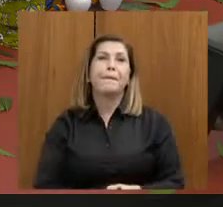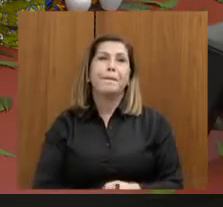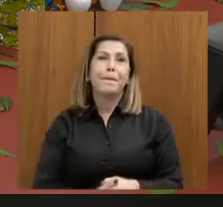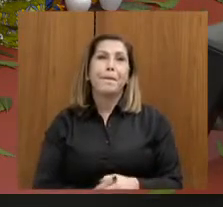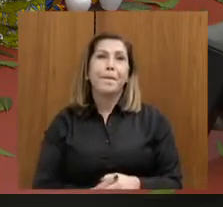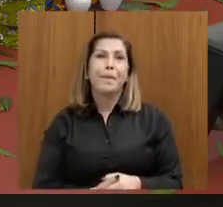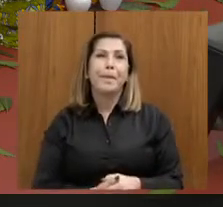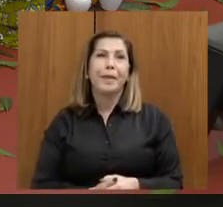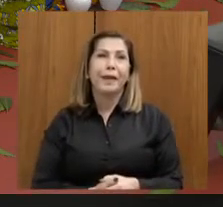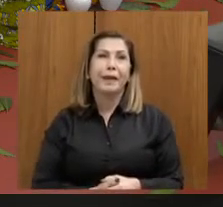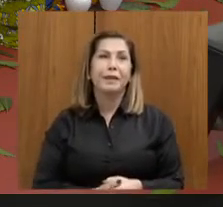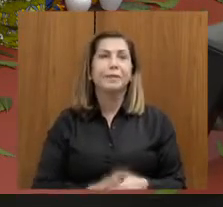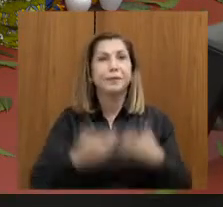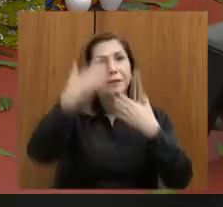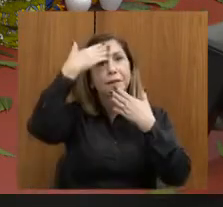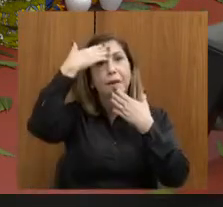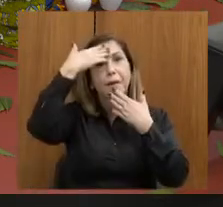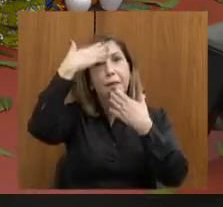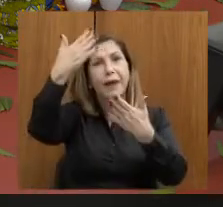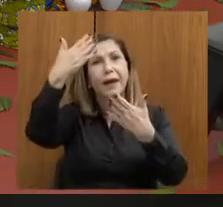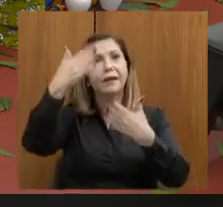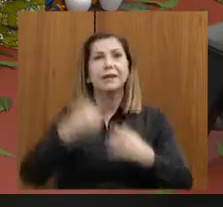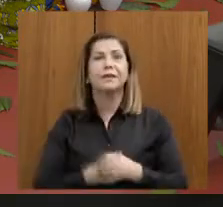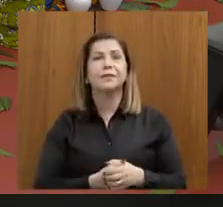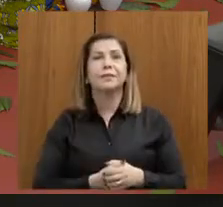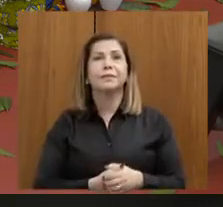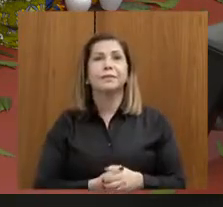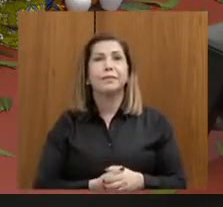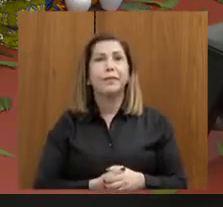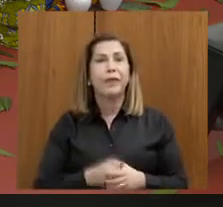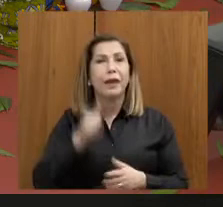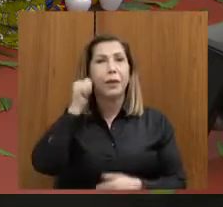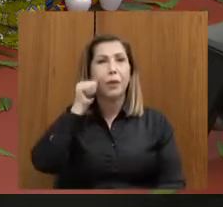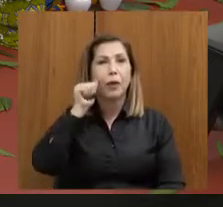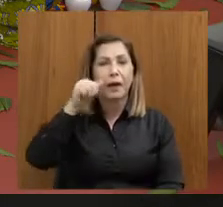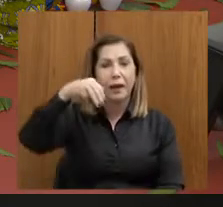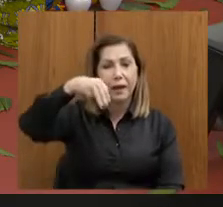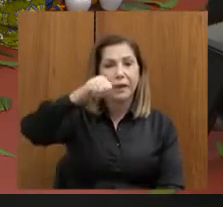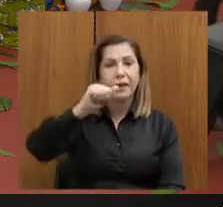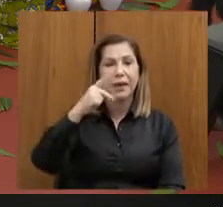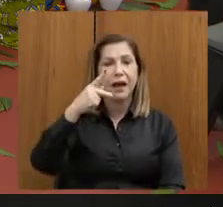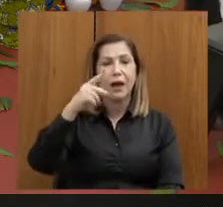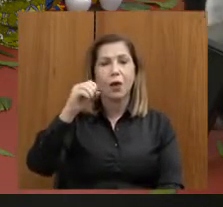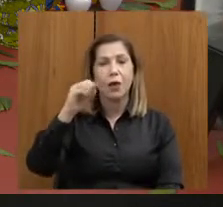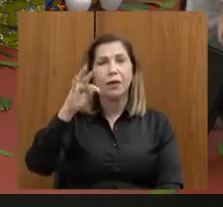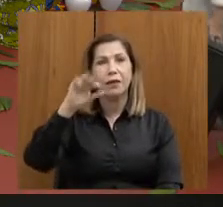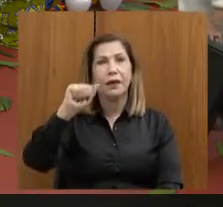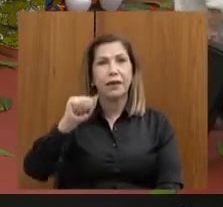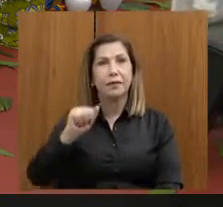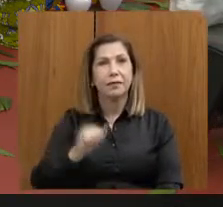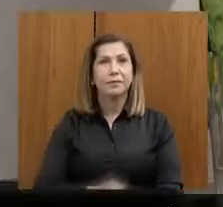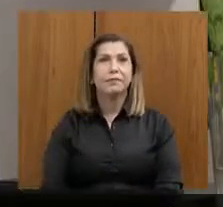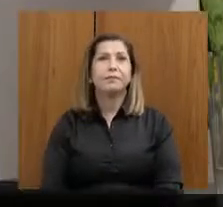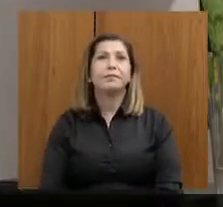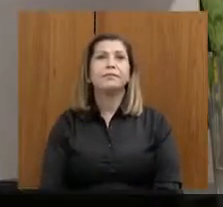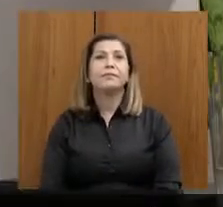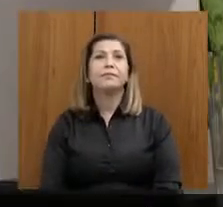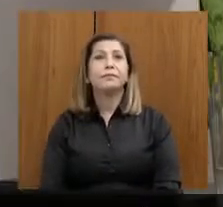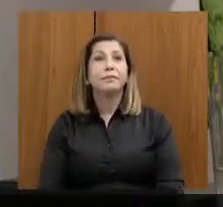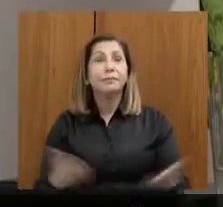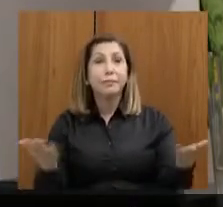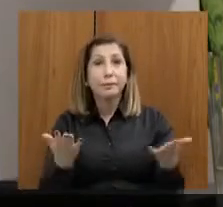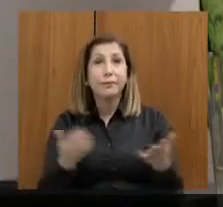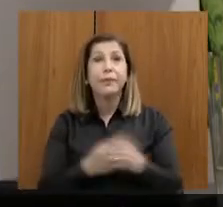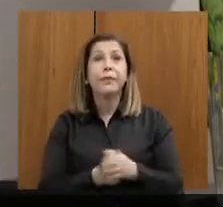E aí é muito obrigada pelas palavras senhora makota kizandembu e agora